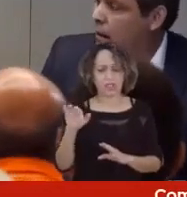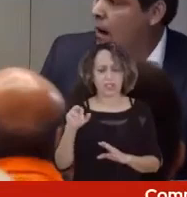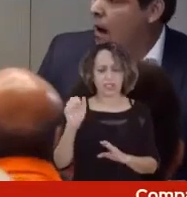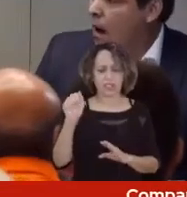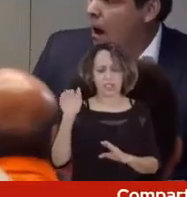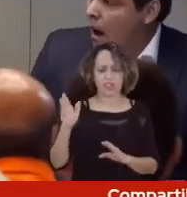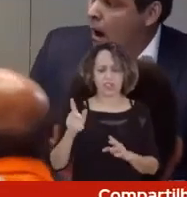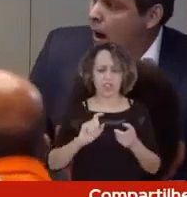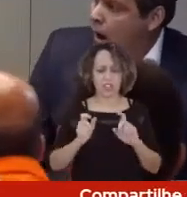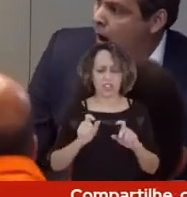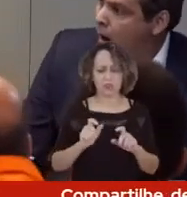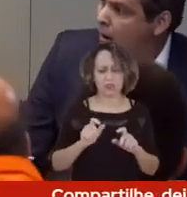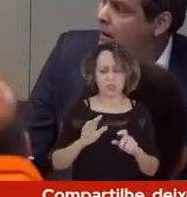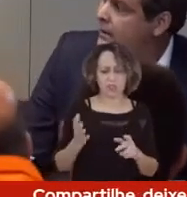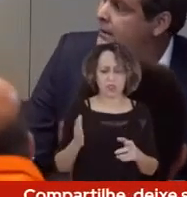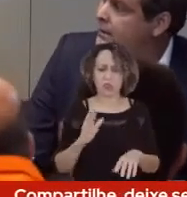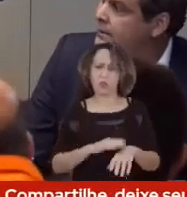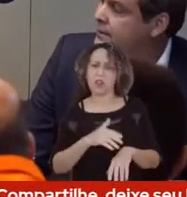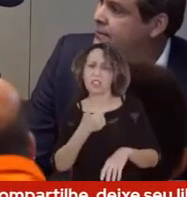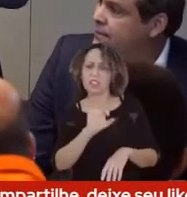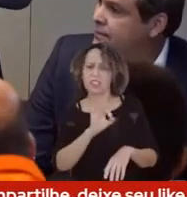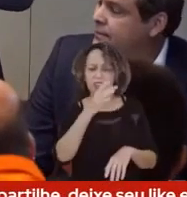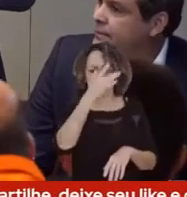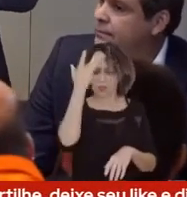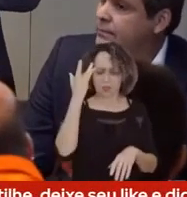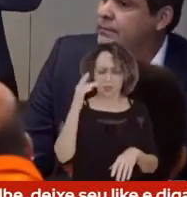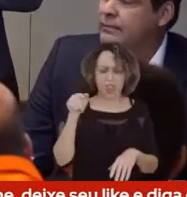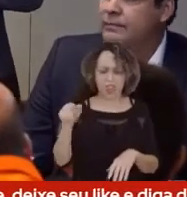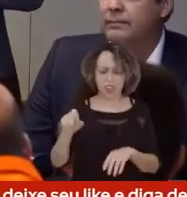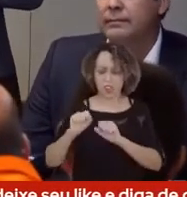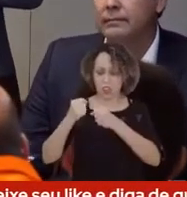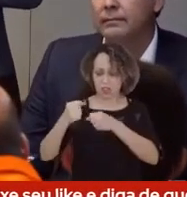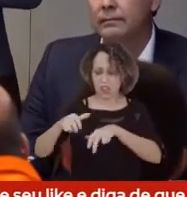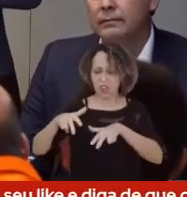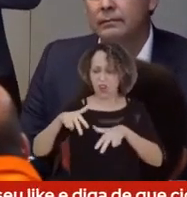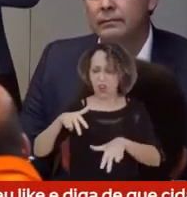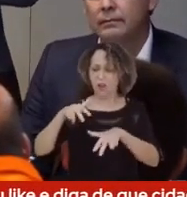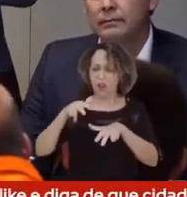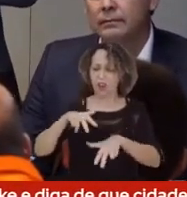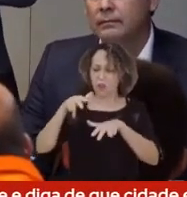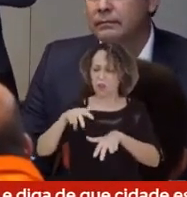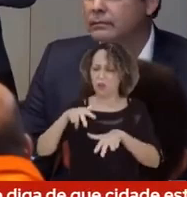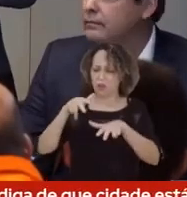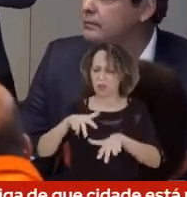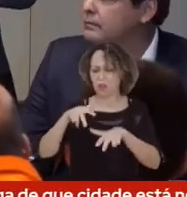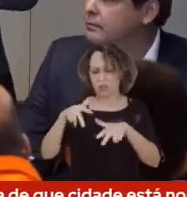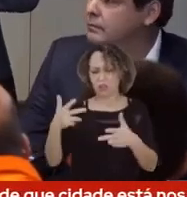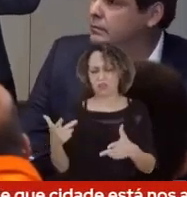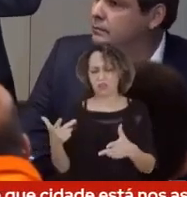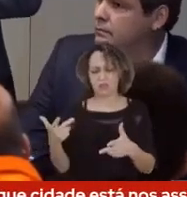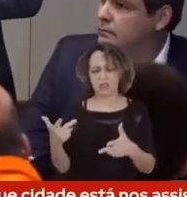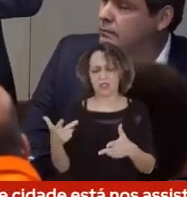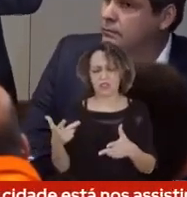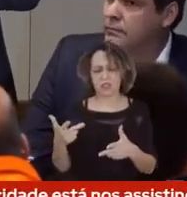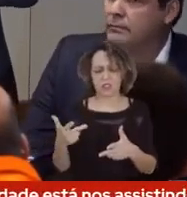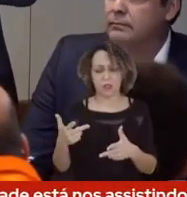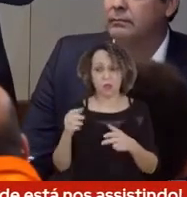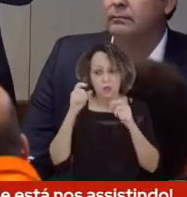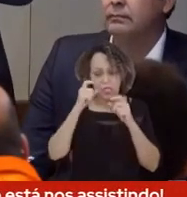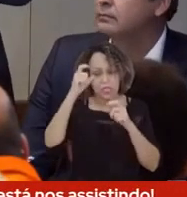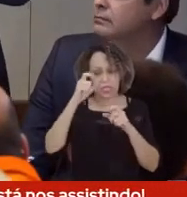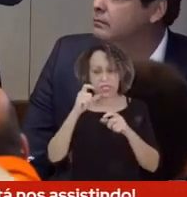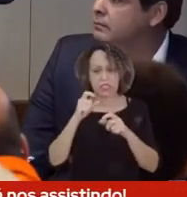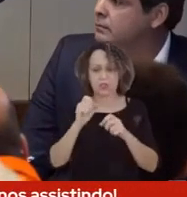defender lobby, defender os interesses das petroleiras internacionais. Desde quando a gente, que eu estou